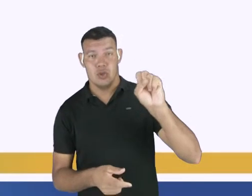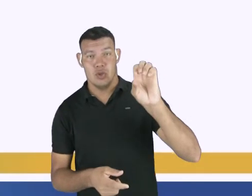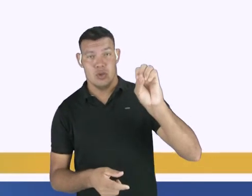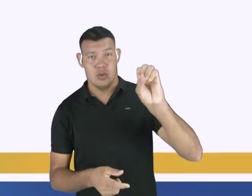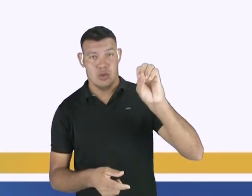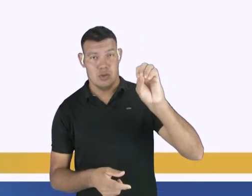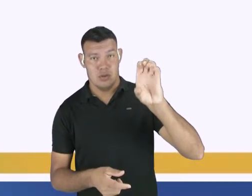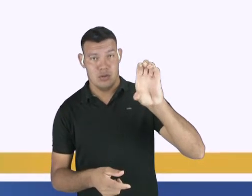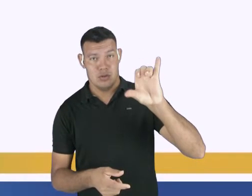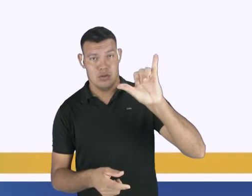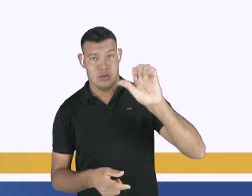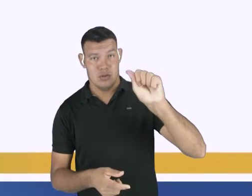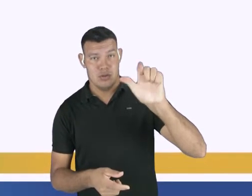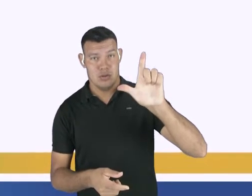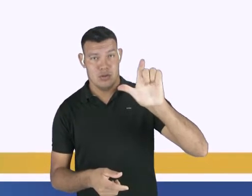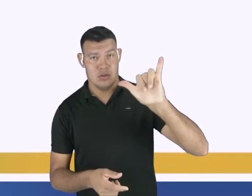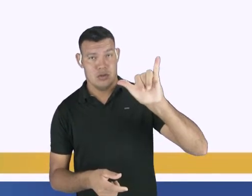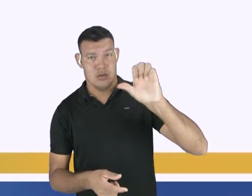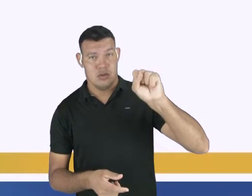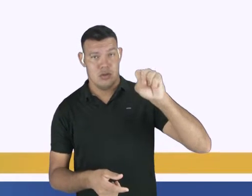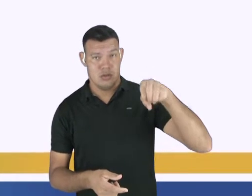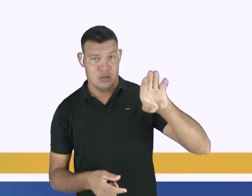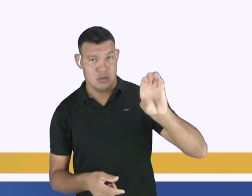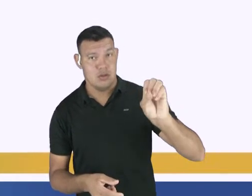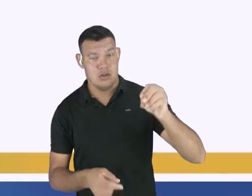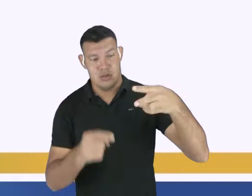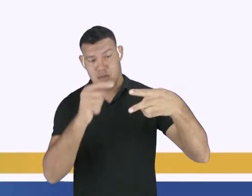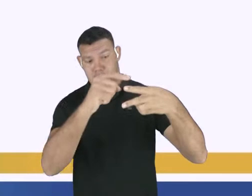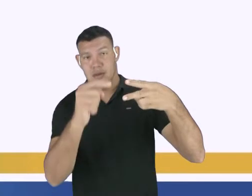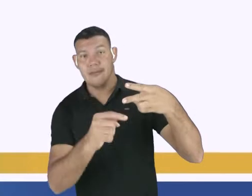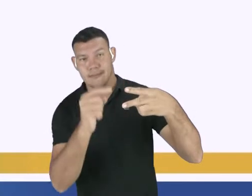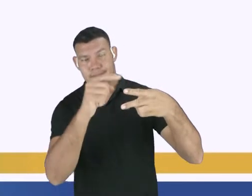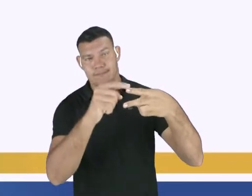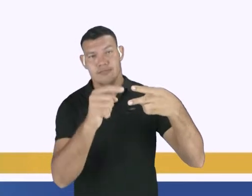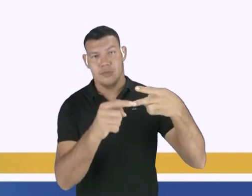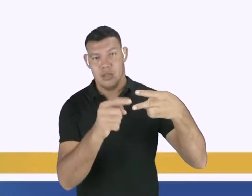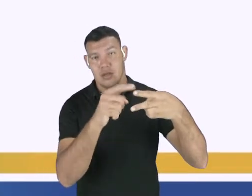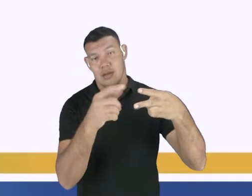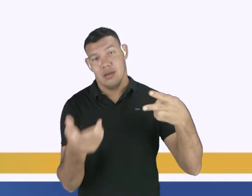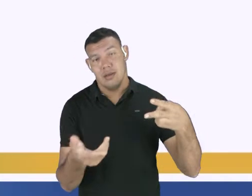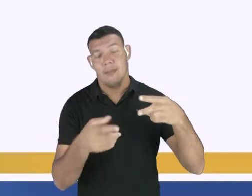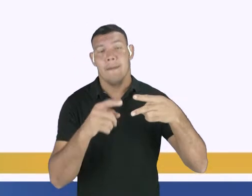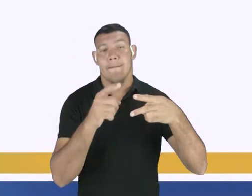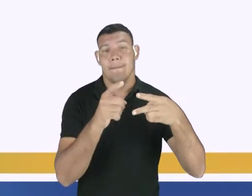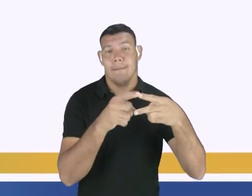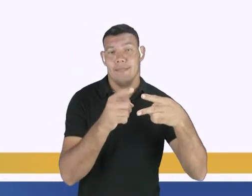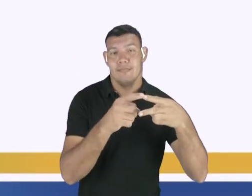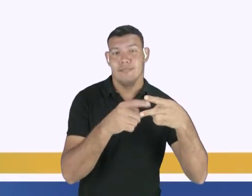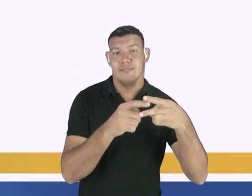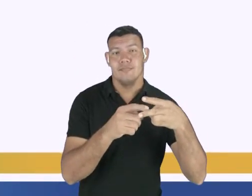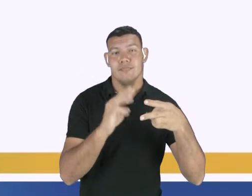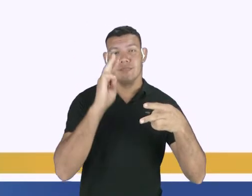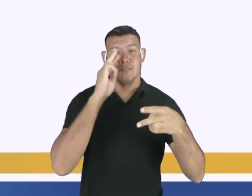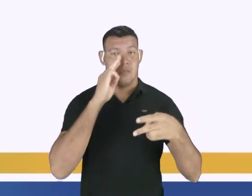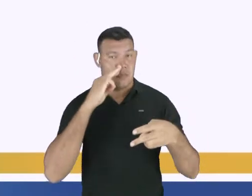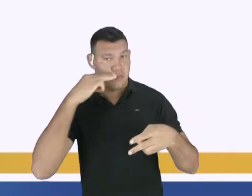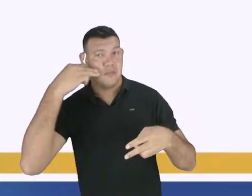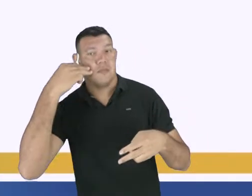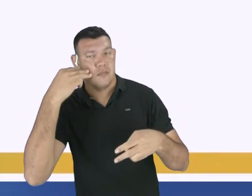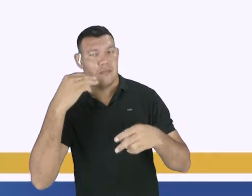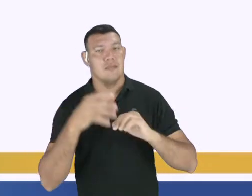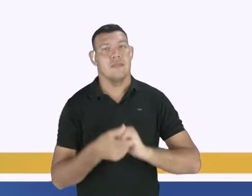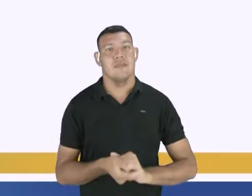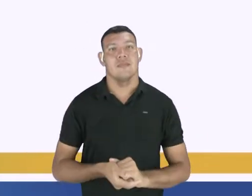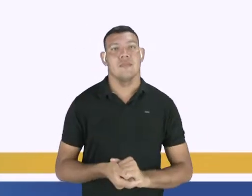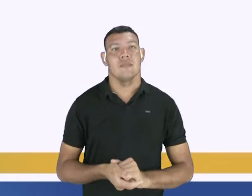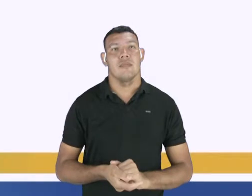que é o socialismo utópico e o socialismo científico, ou, como é mais conhecido, o marxismo, ou marxista.